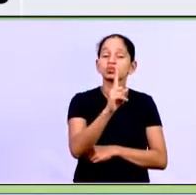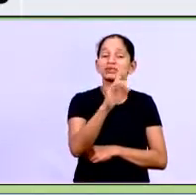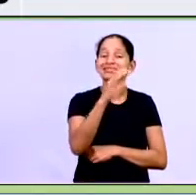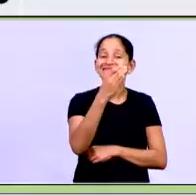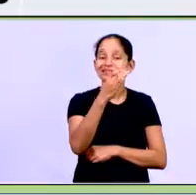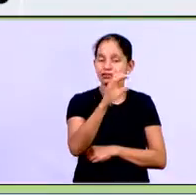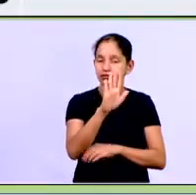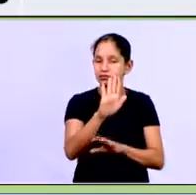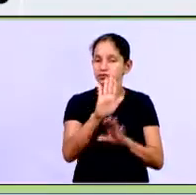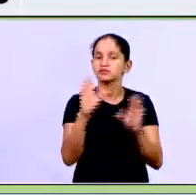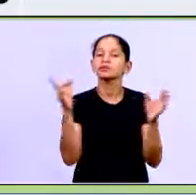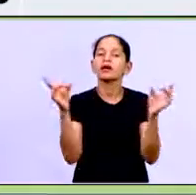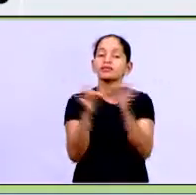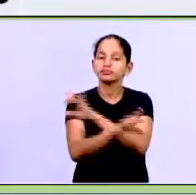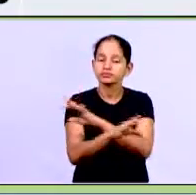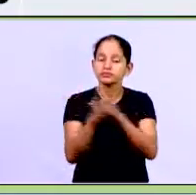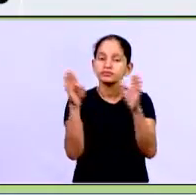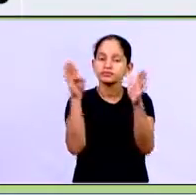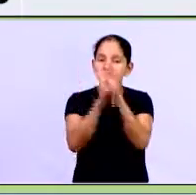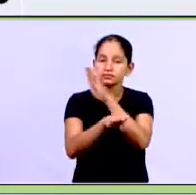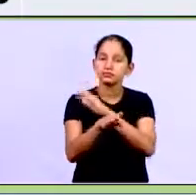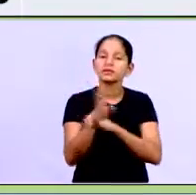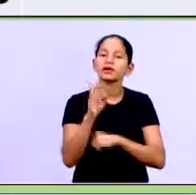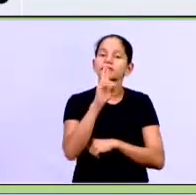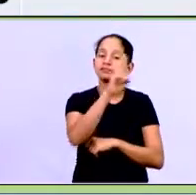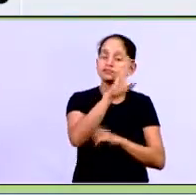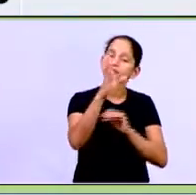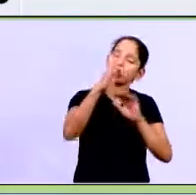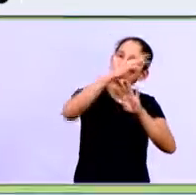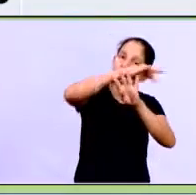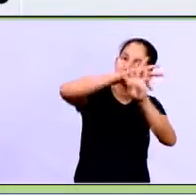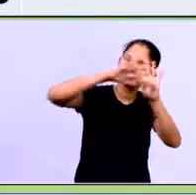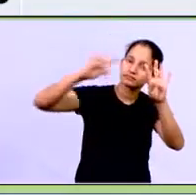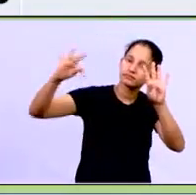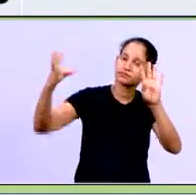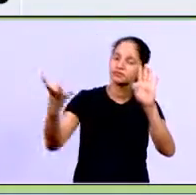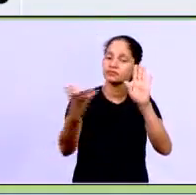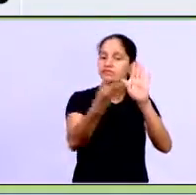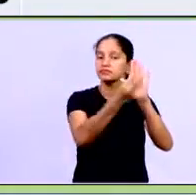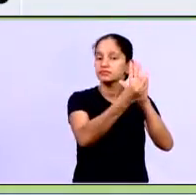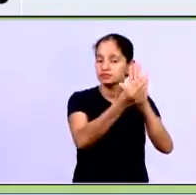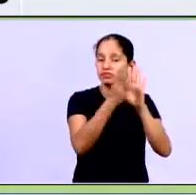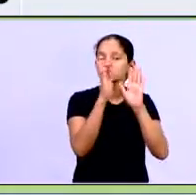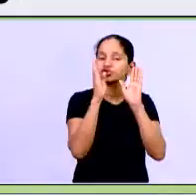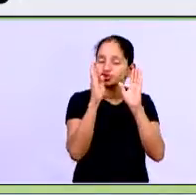R$2.154,71. No primeiro mês, da minha dívida de 10 mil foi amortizado